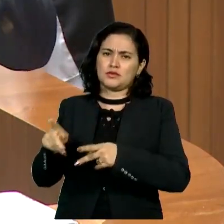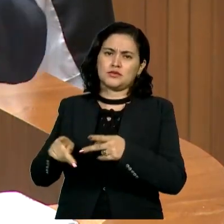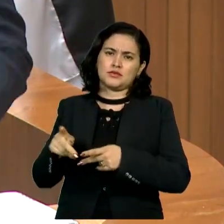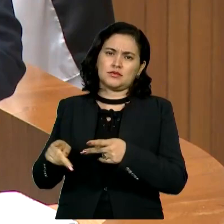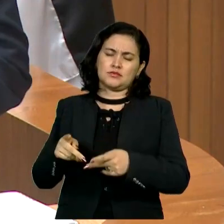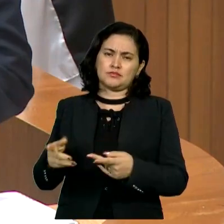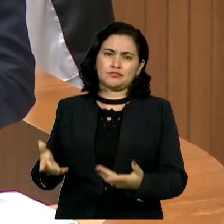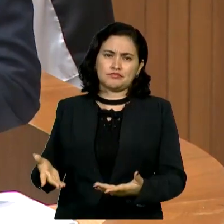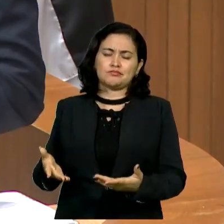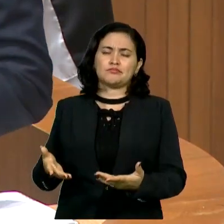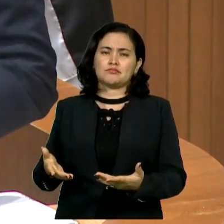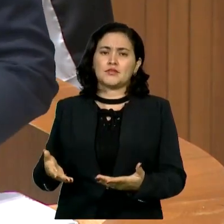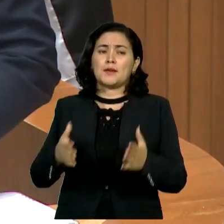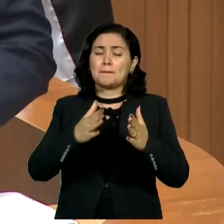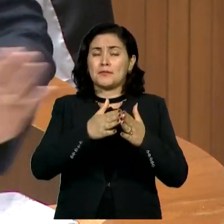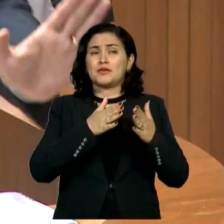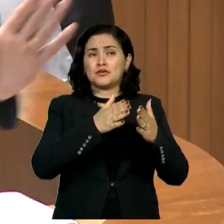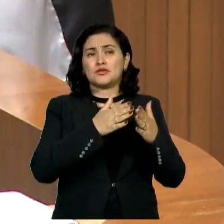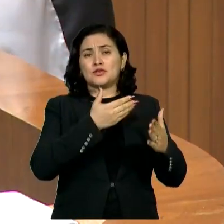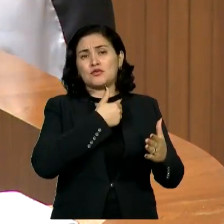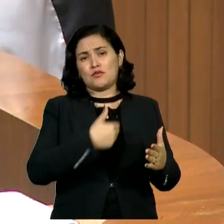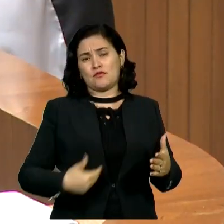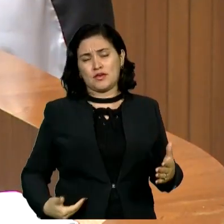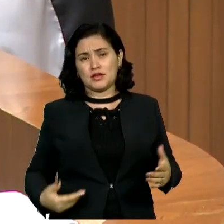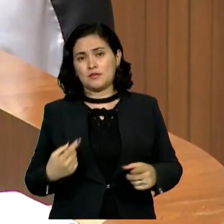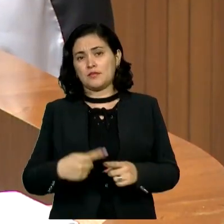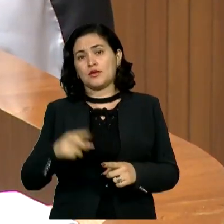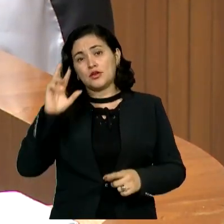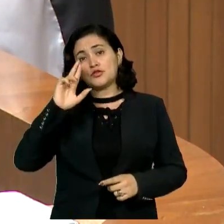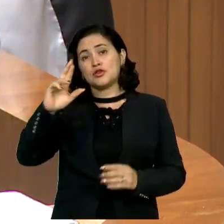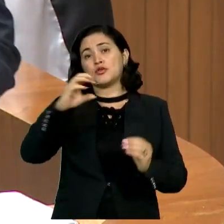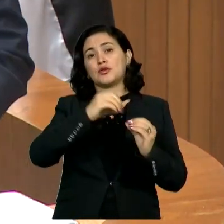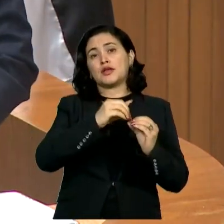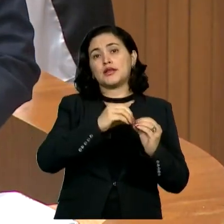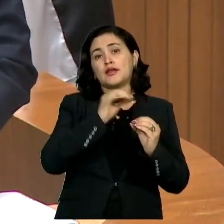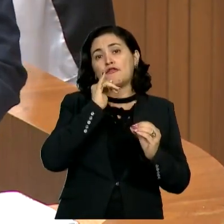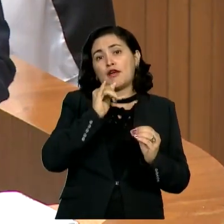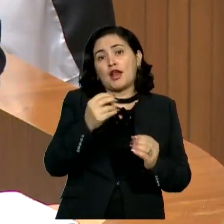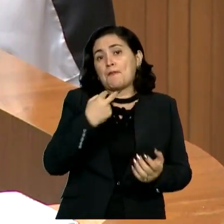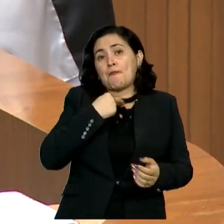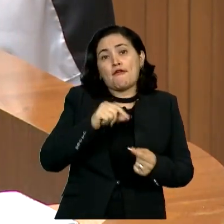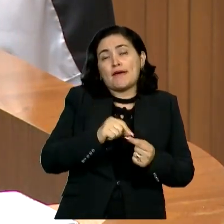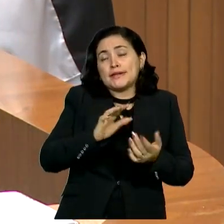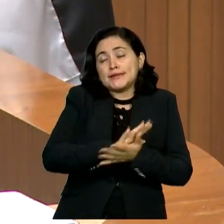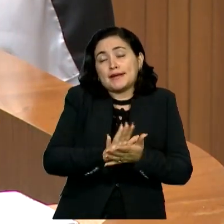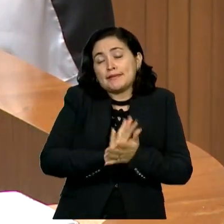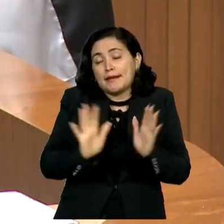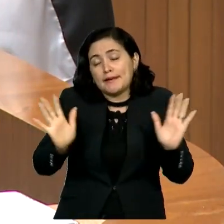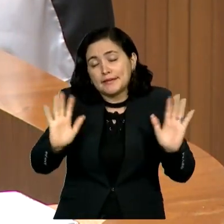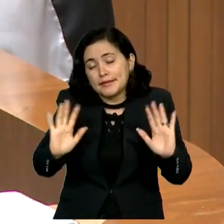apelo ao governador, tendo em vista que o diretor do Detran disse que ele não pode fazer nada. Eram essas palavras. Muito obrigado.